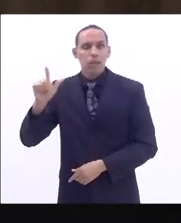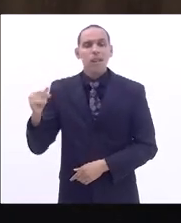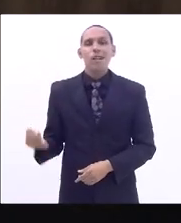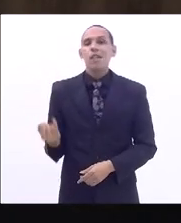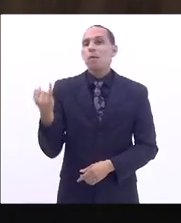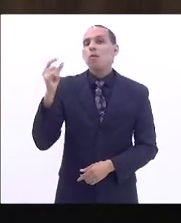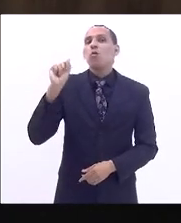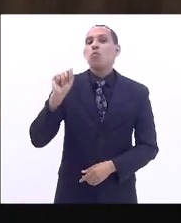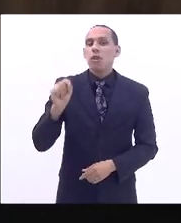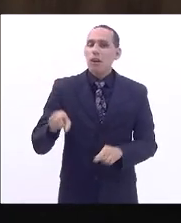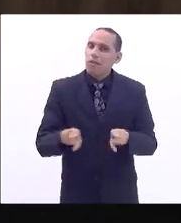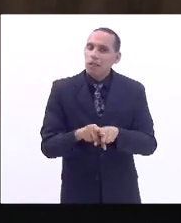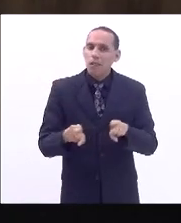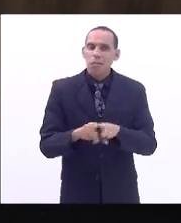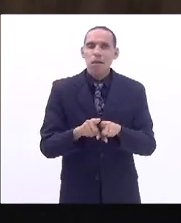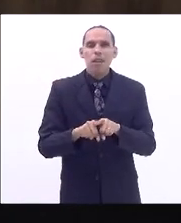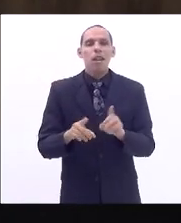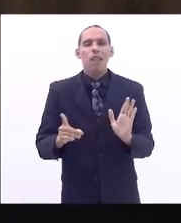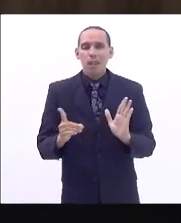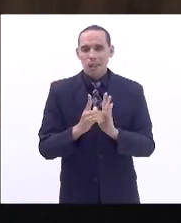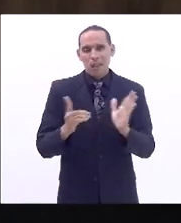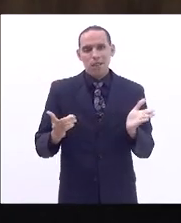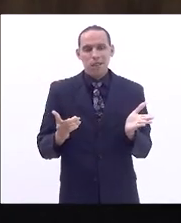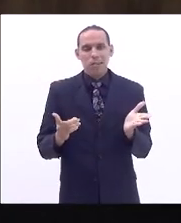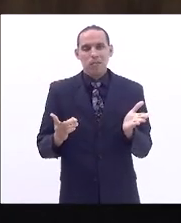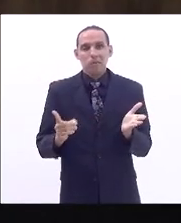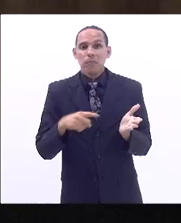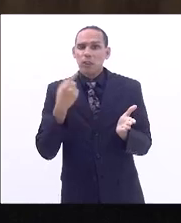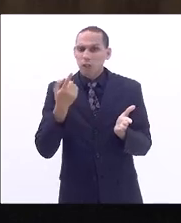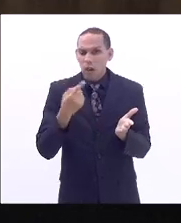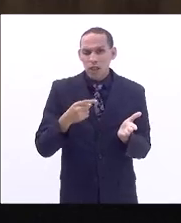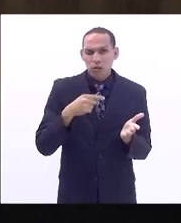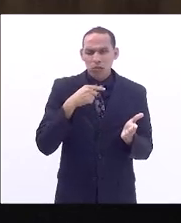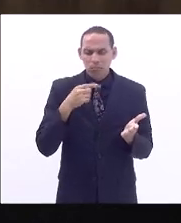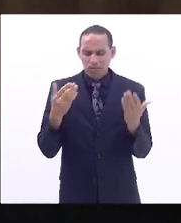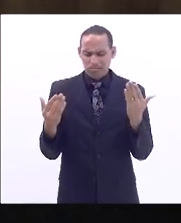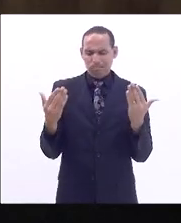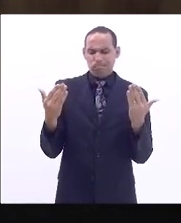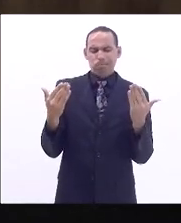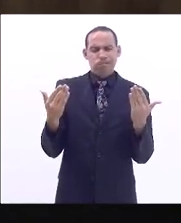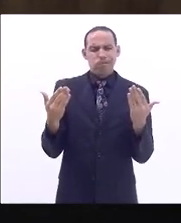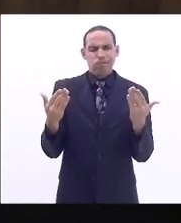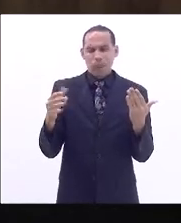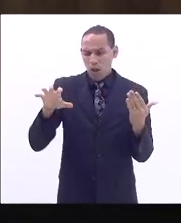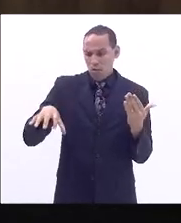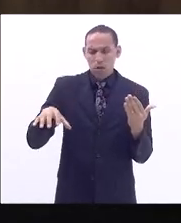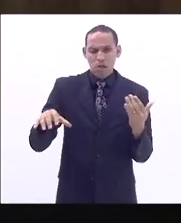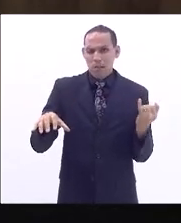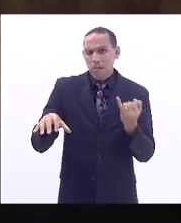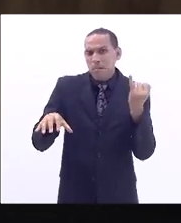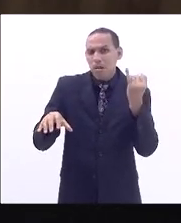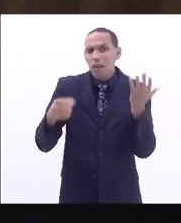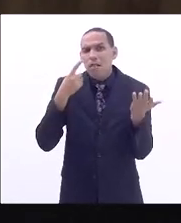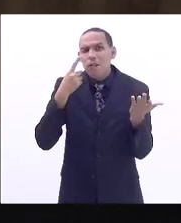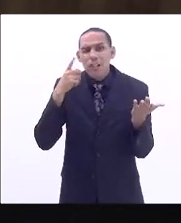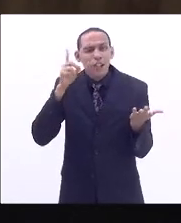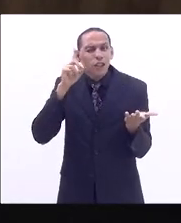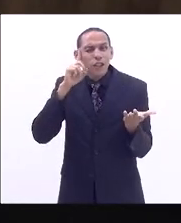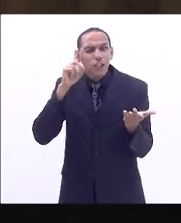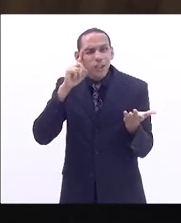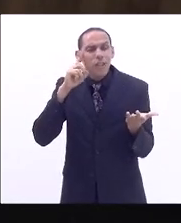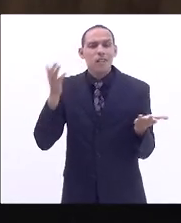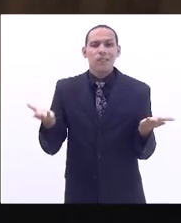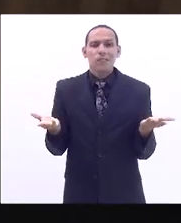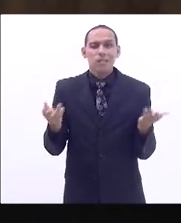seja no Detran se a gente tem dúvida da importância desse órgão vale para nossa vida de águia